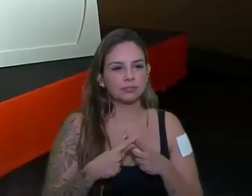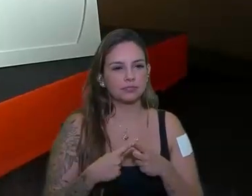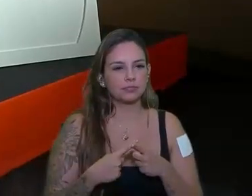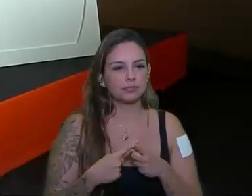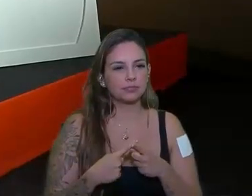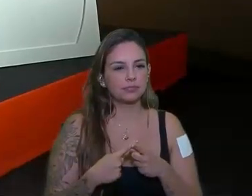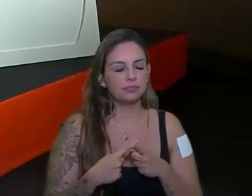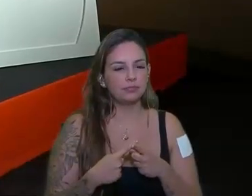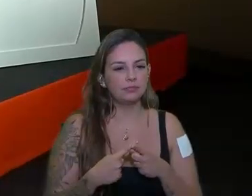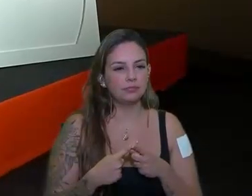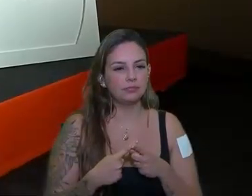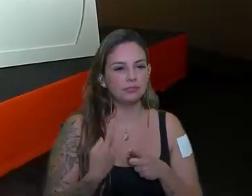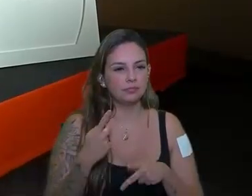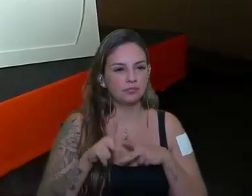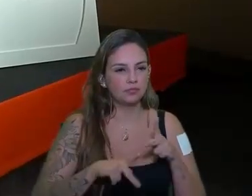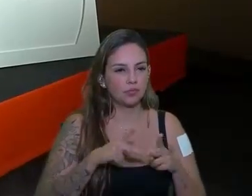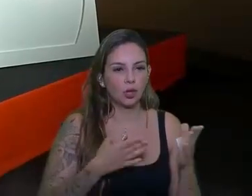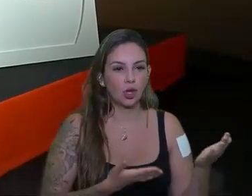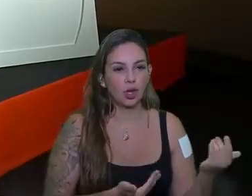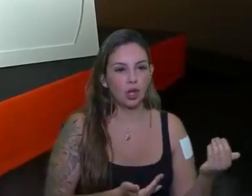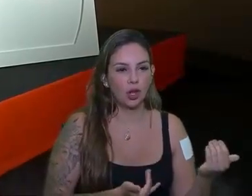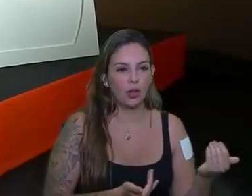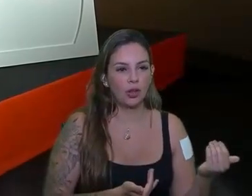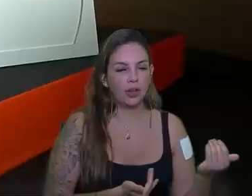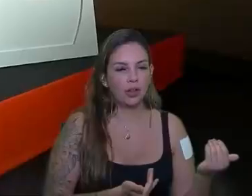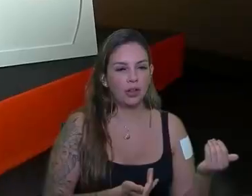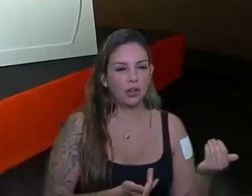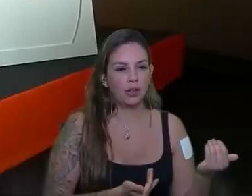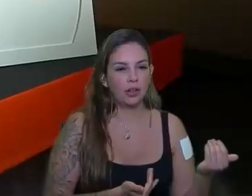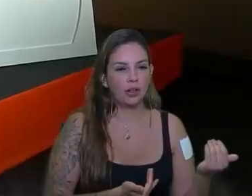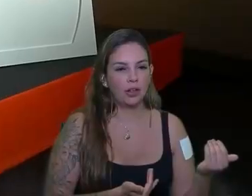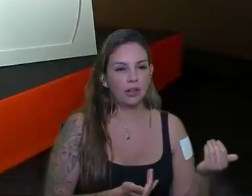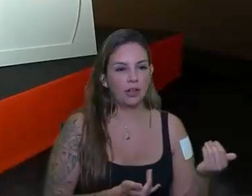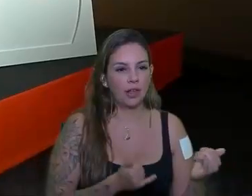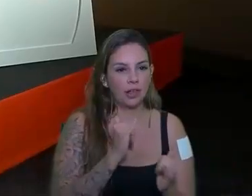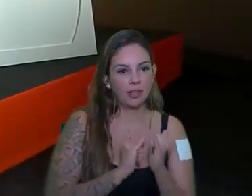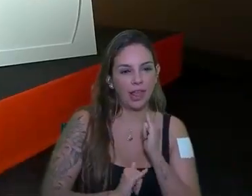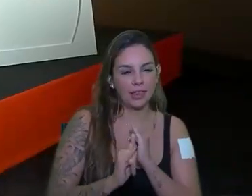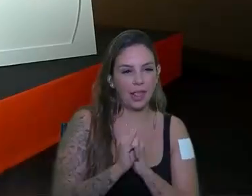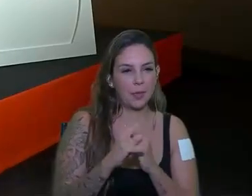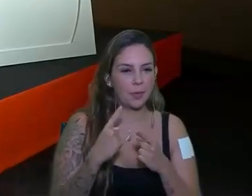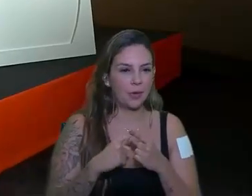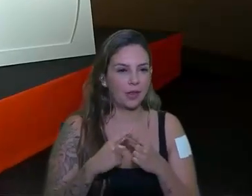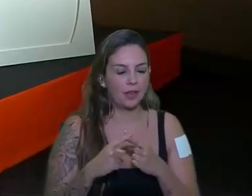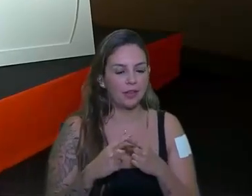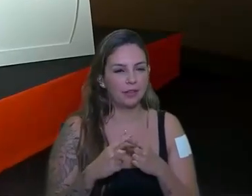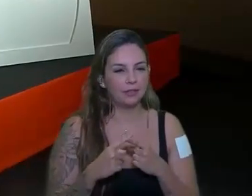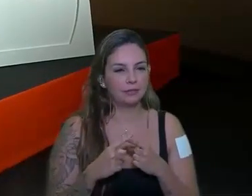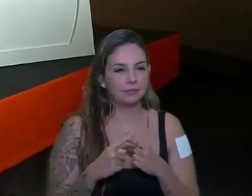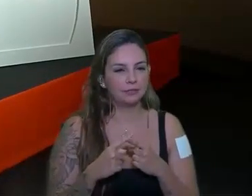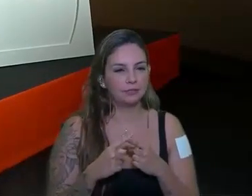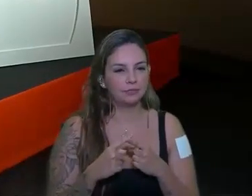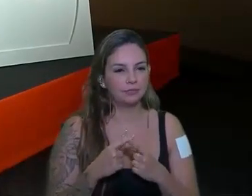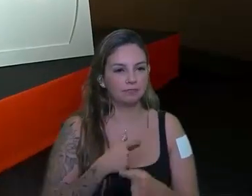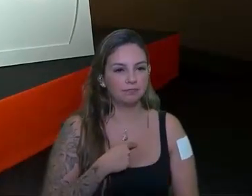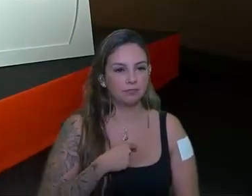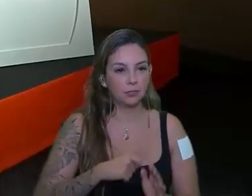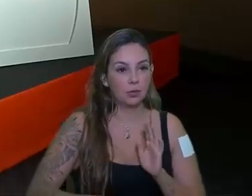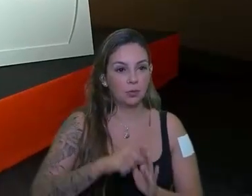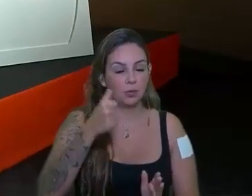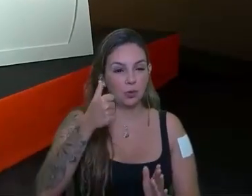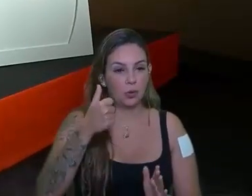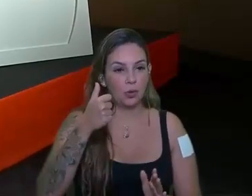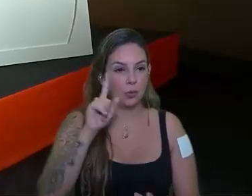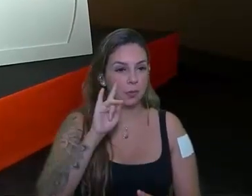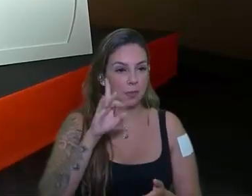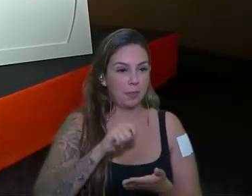porque é um público jovem e, sobretudo, da internet, porque a minha primeira